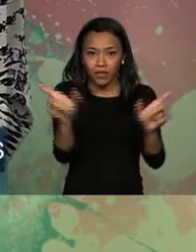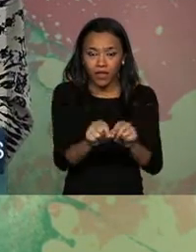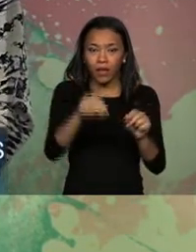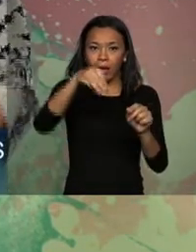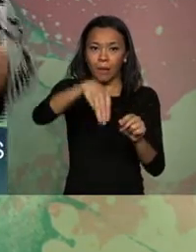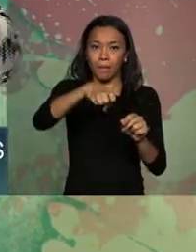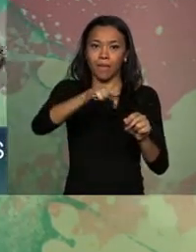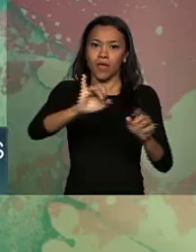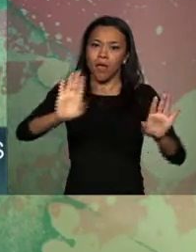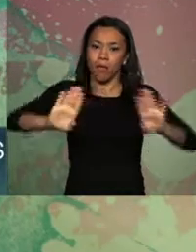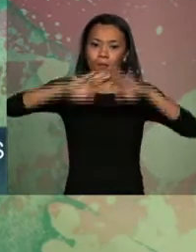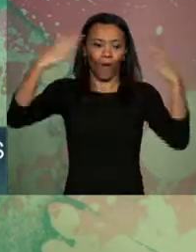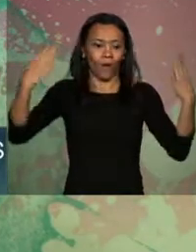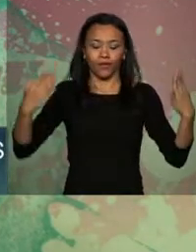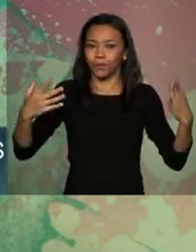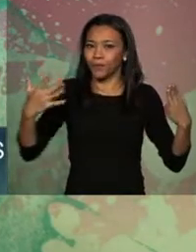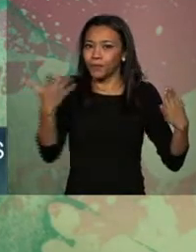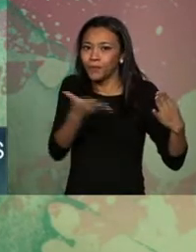atividade produtiva é,